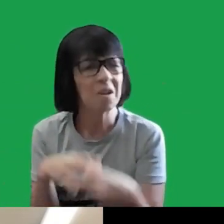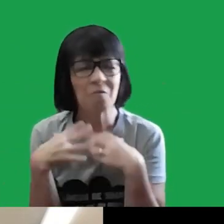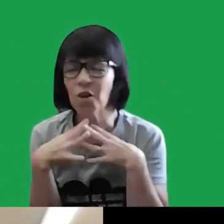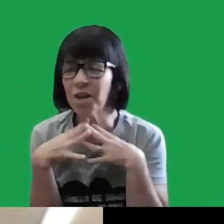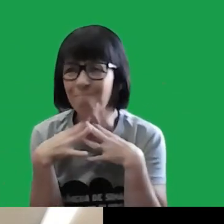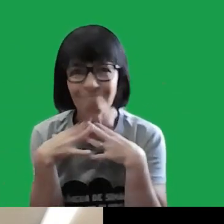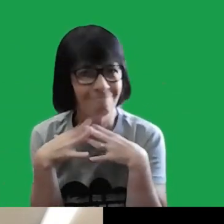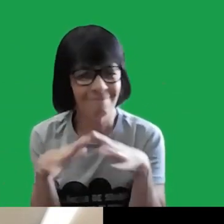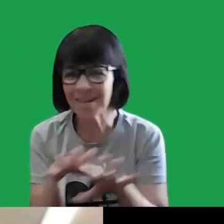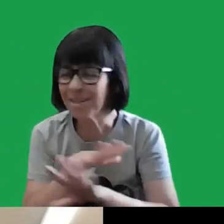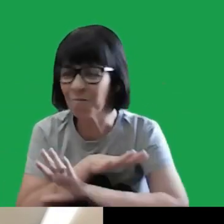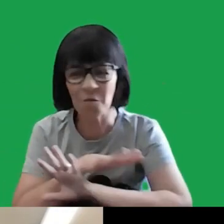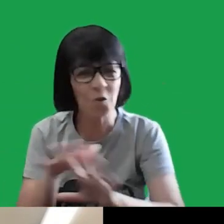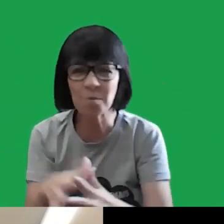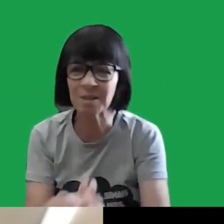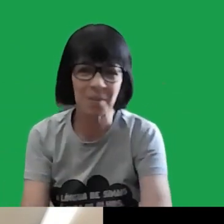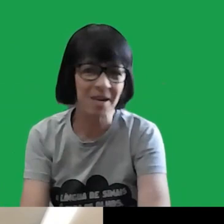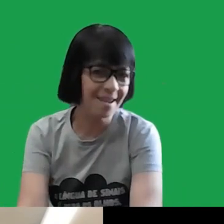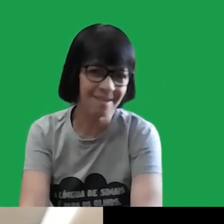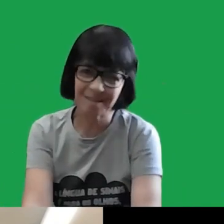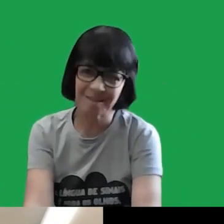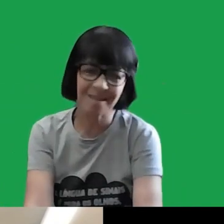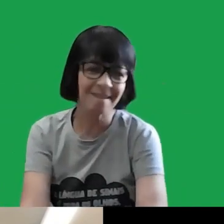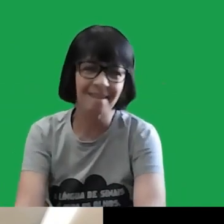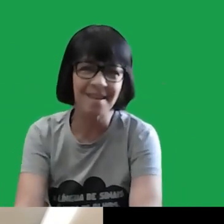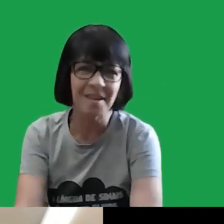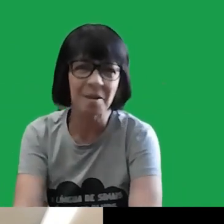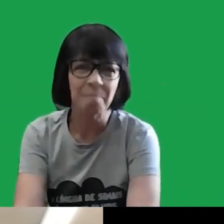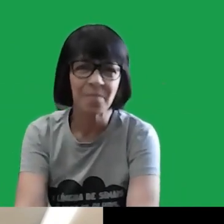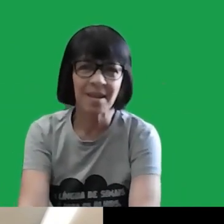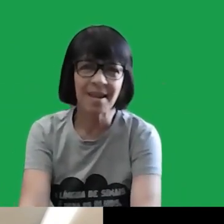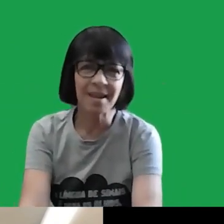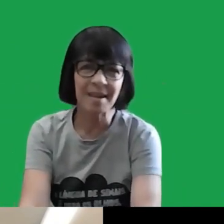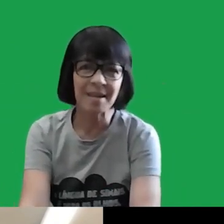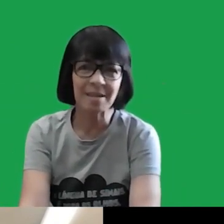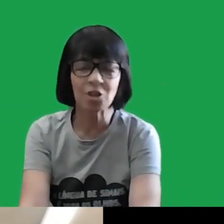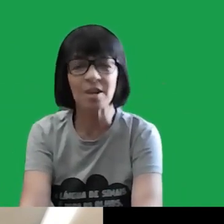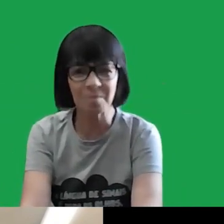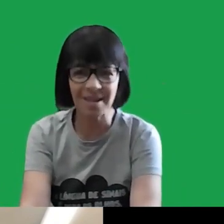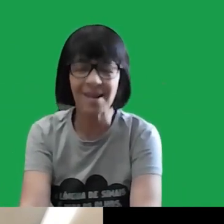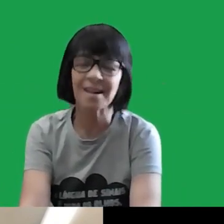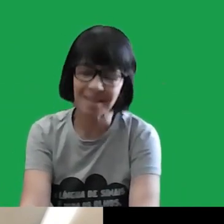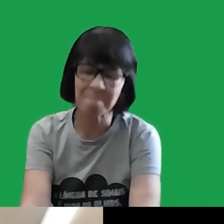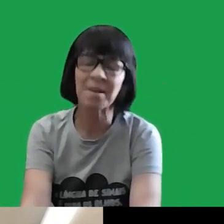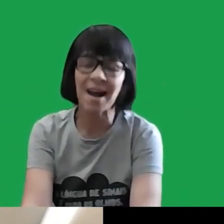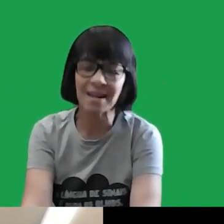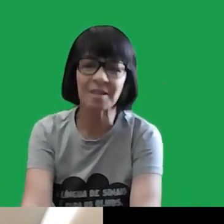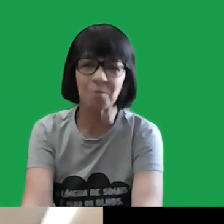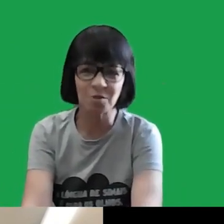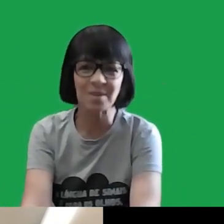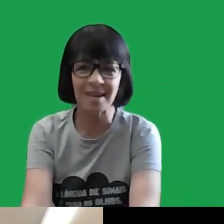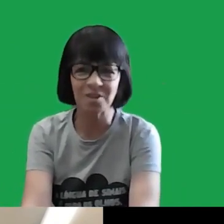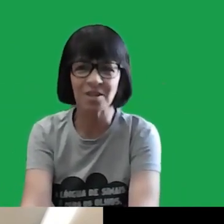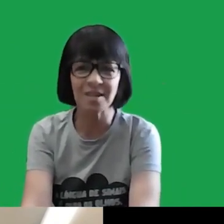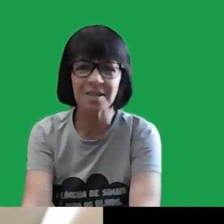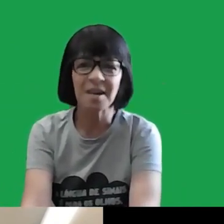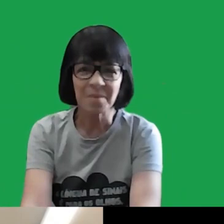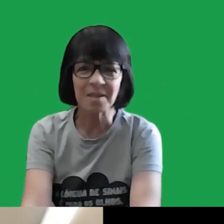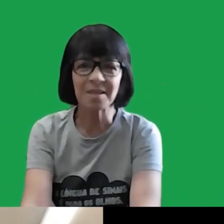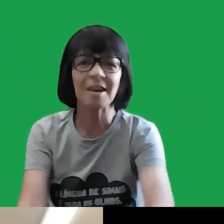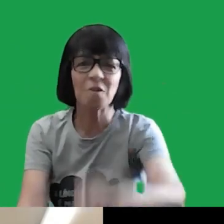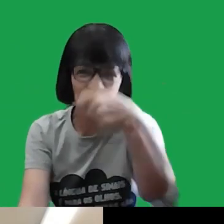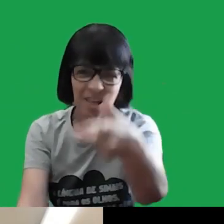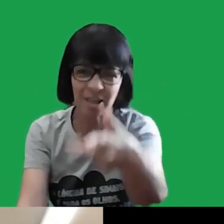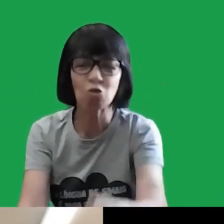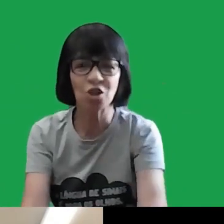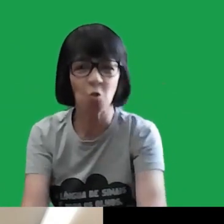Então, assim, foi uma experiência, assim, que chegamos em casa quebrado depois dos 3 dias,